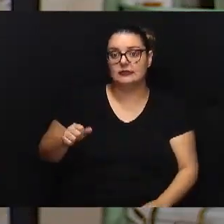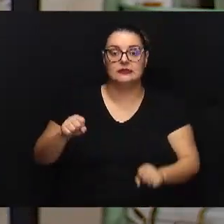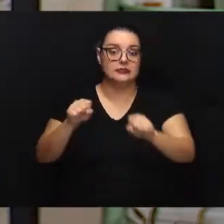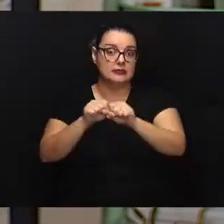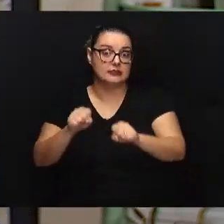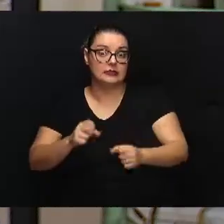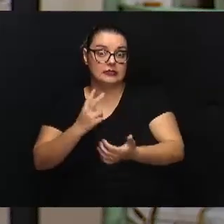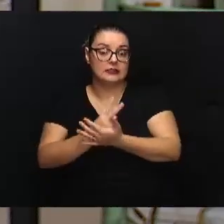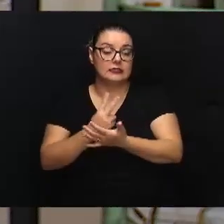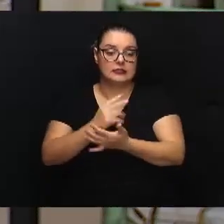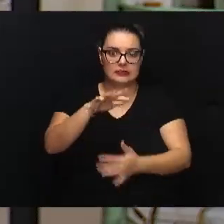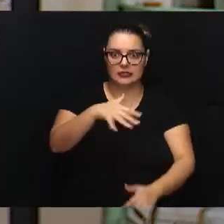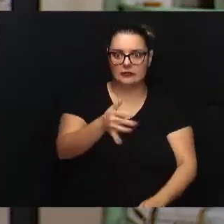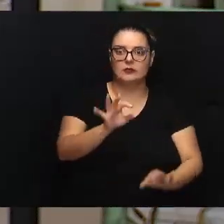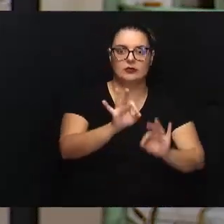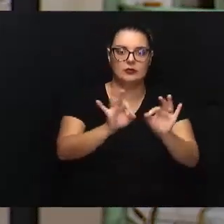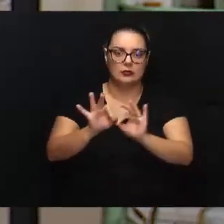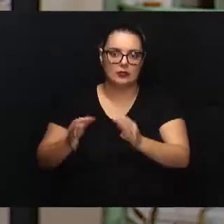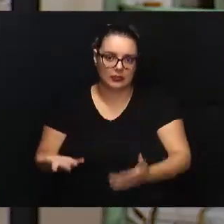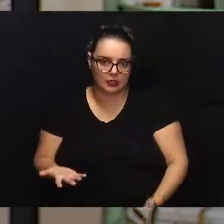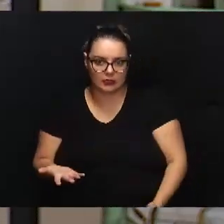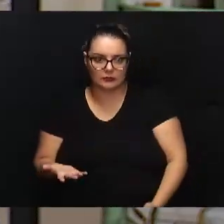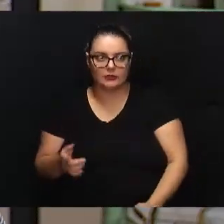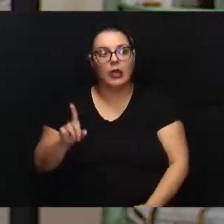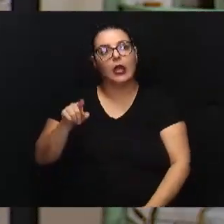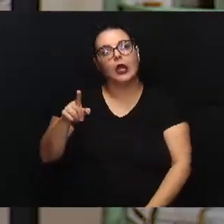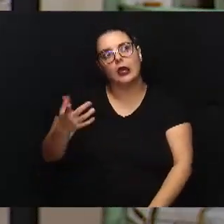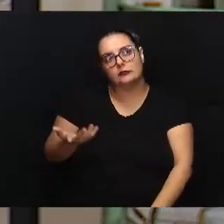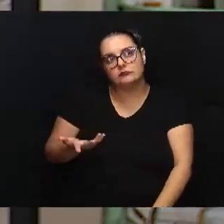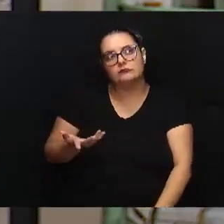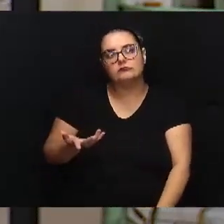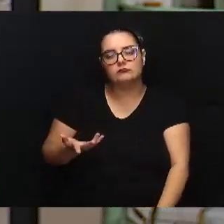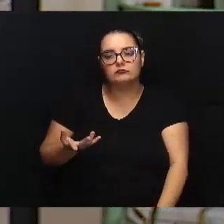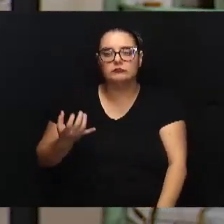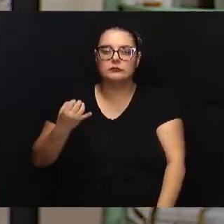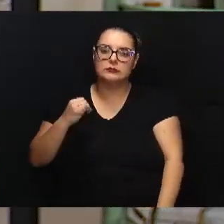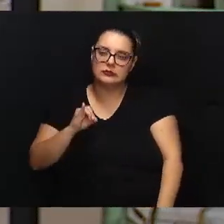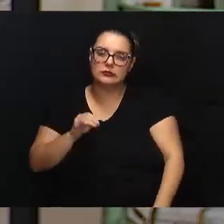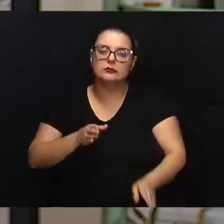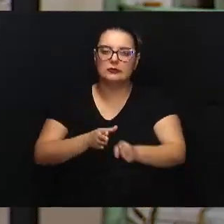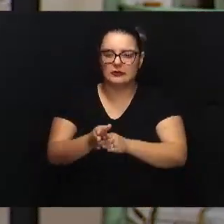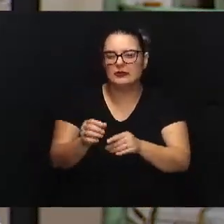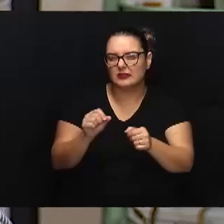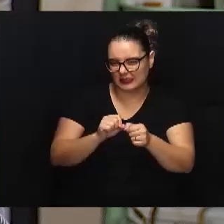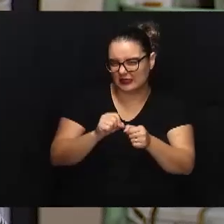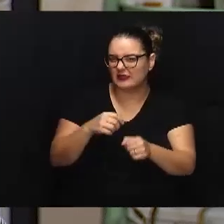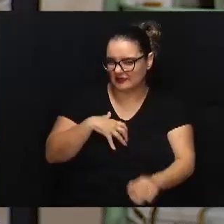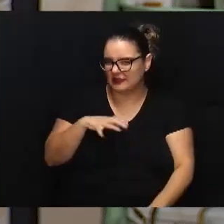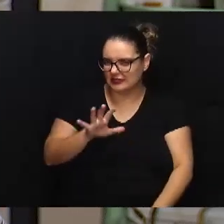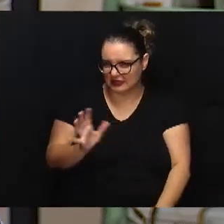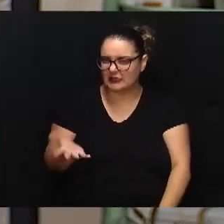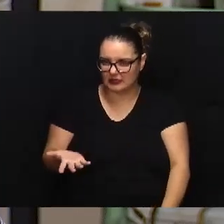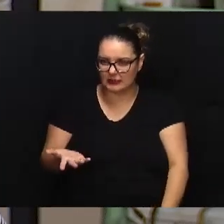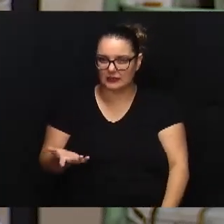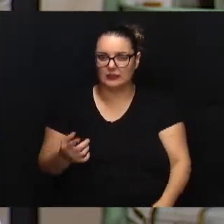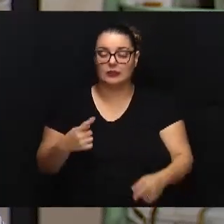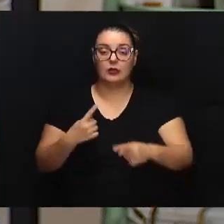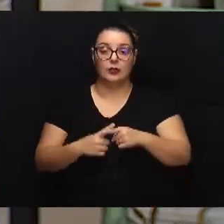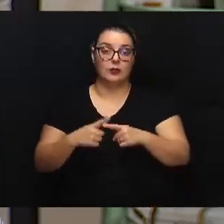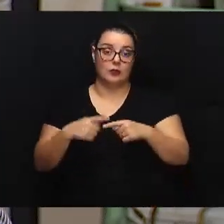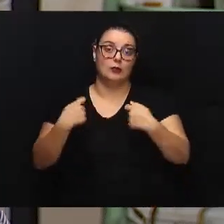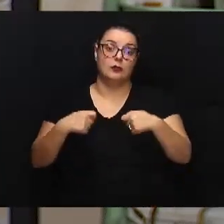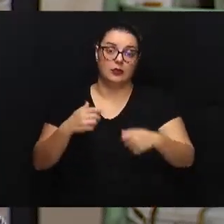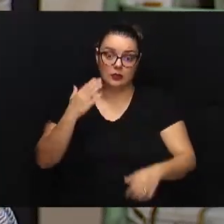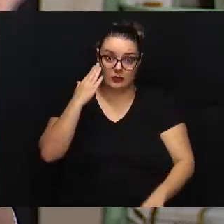muito organizadas. Isso é se eu puder dar um conselho, faça isso, porque a gente precisa saber o quanto